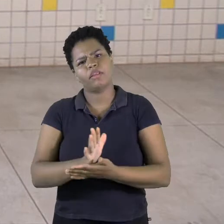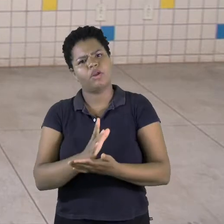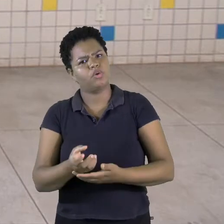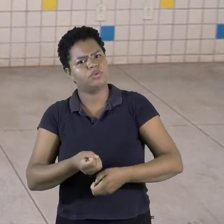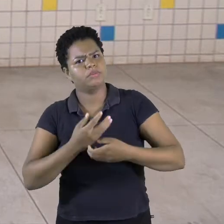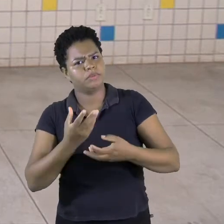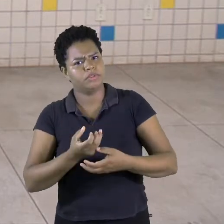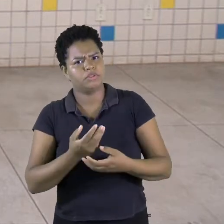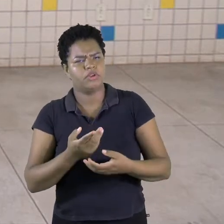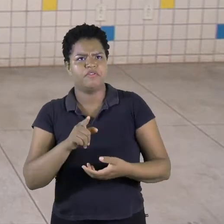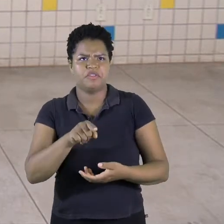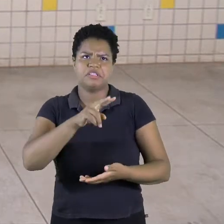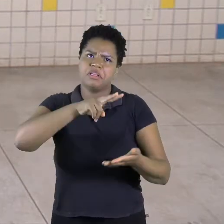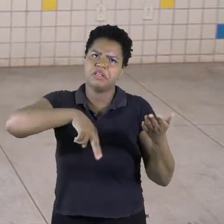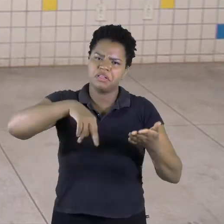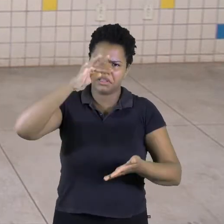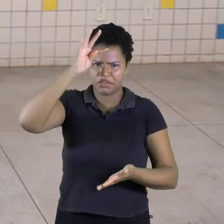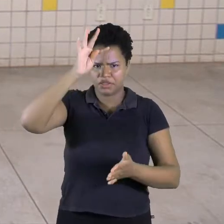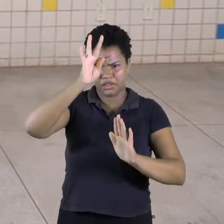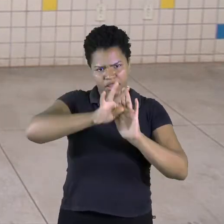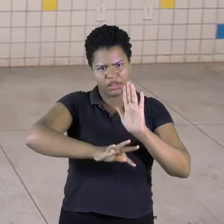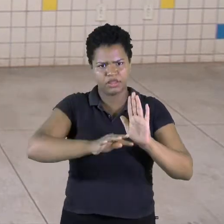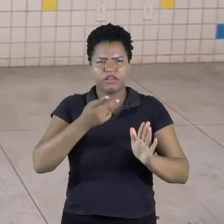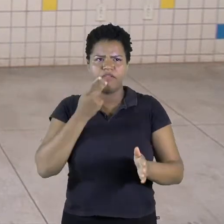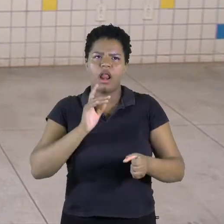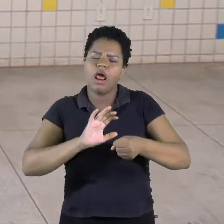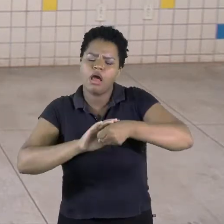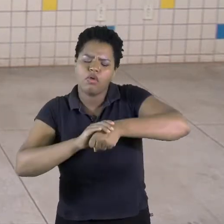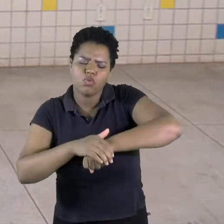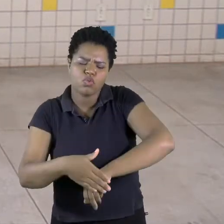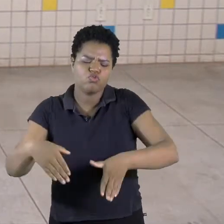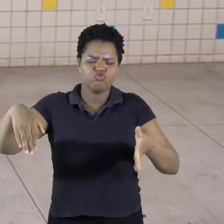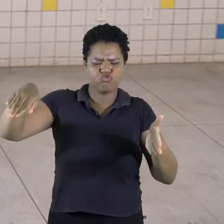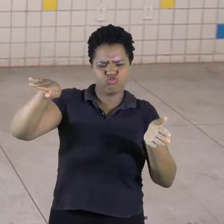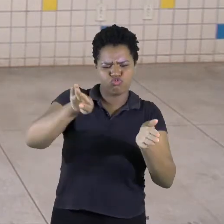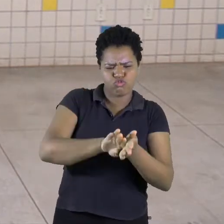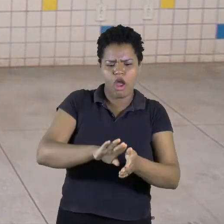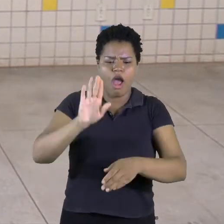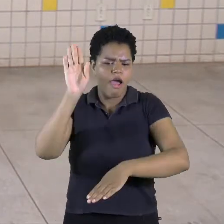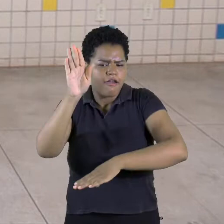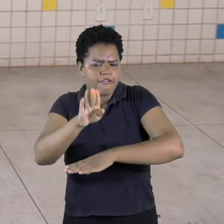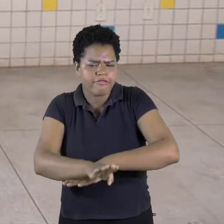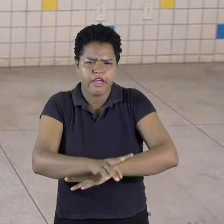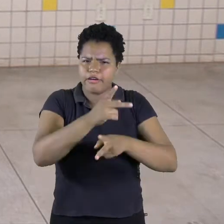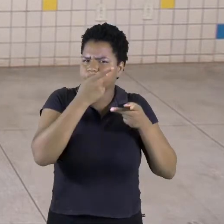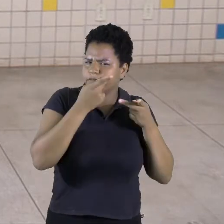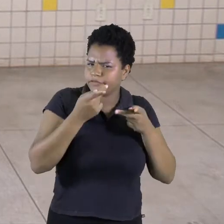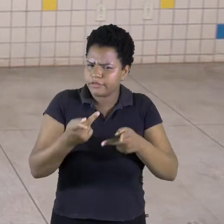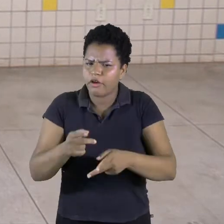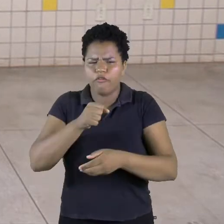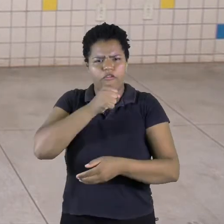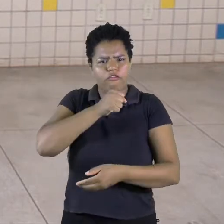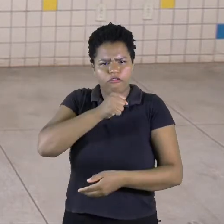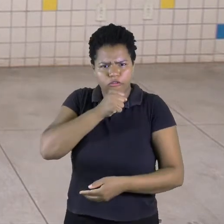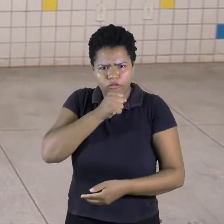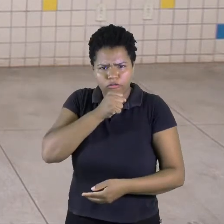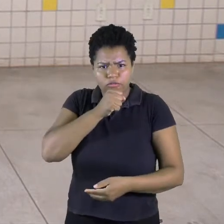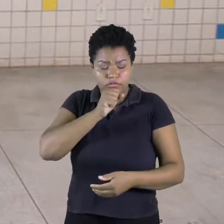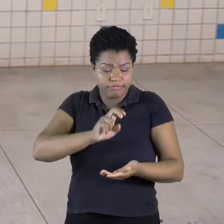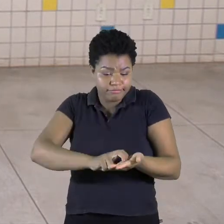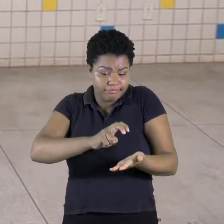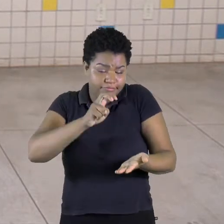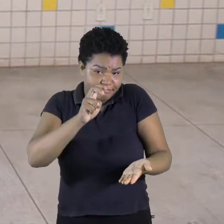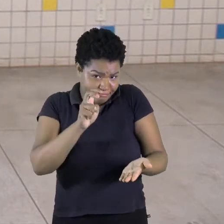você está lendo um texto que fala à noite ela chegou, à tarde ela foi visitar a vovó, de